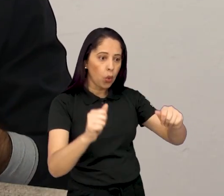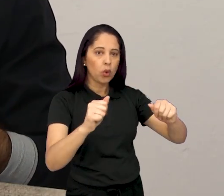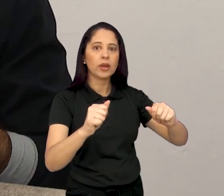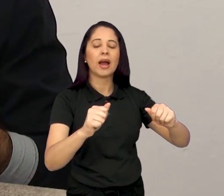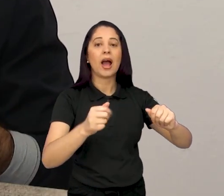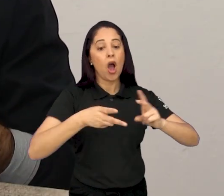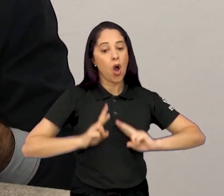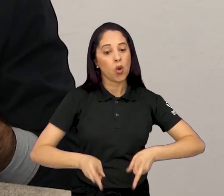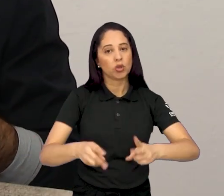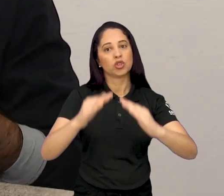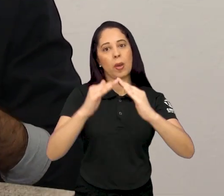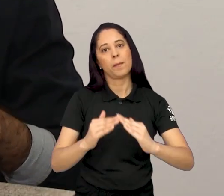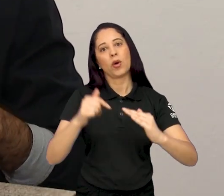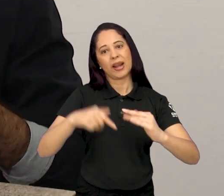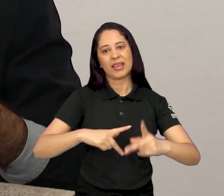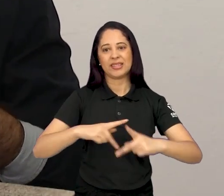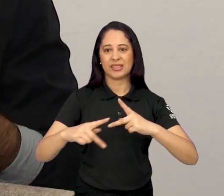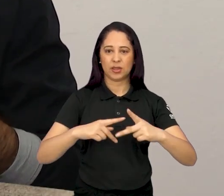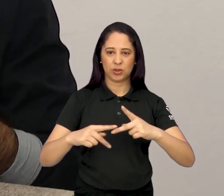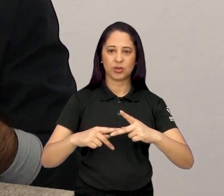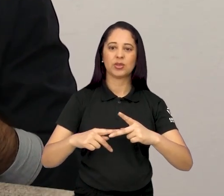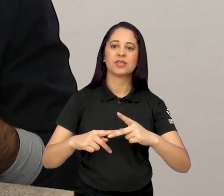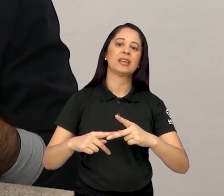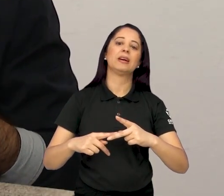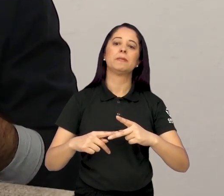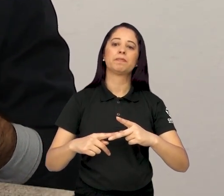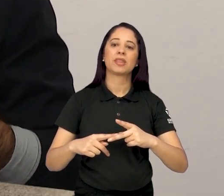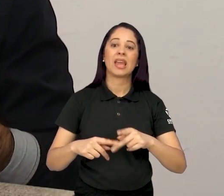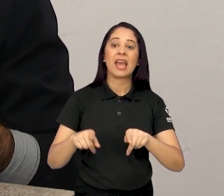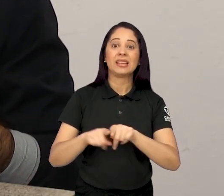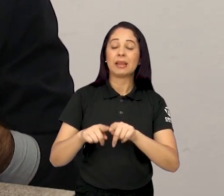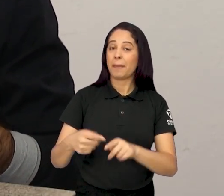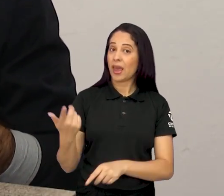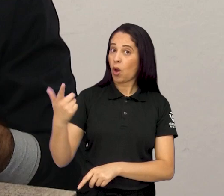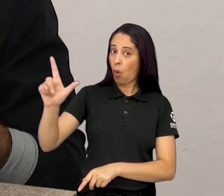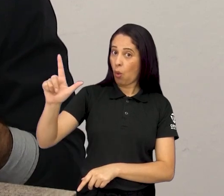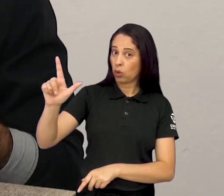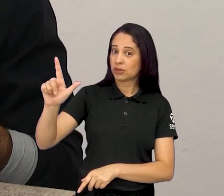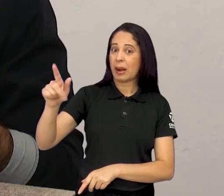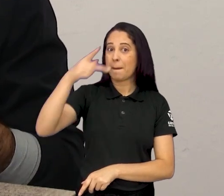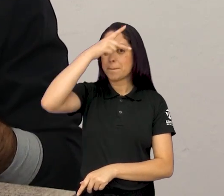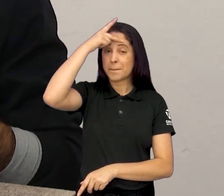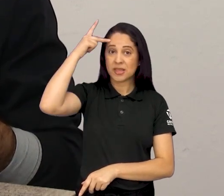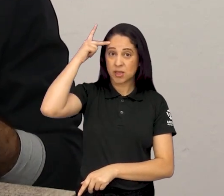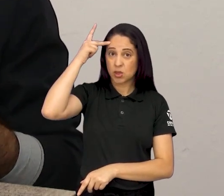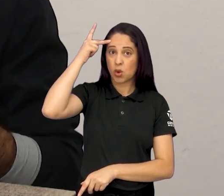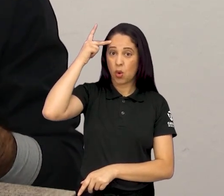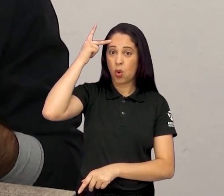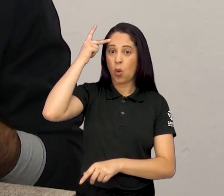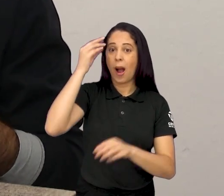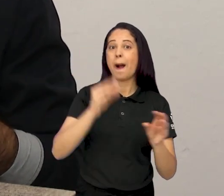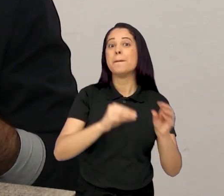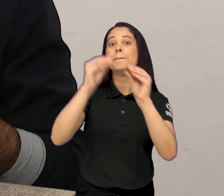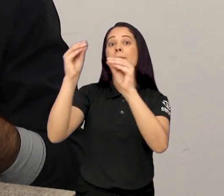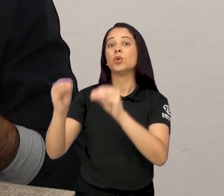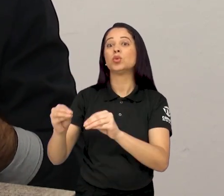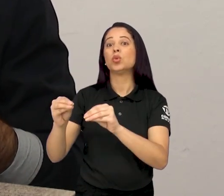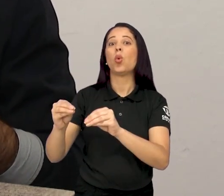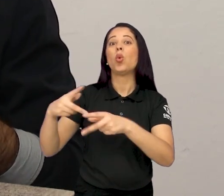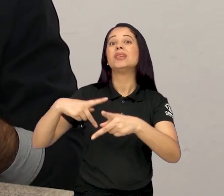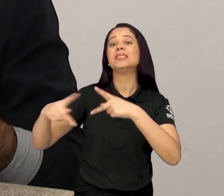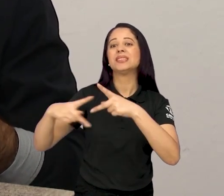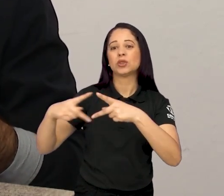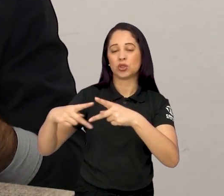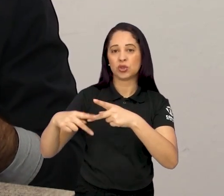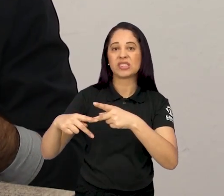constituíram famílias, outras acabaram saindo da cidade e se tornaram famosas, como é o caso do Rodolfo Lima, que foi o fundador